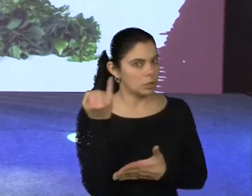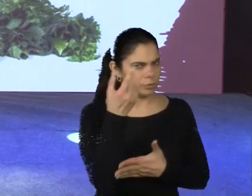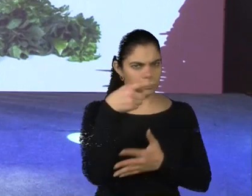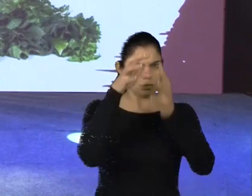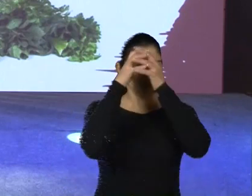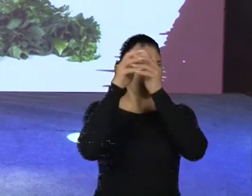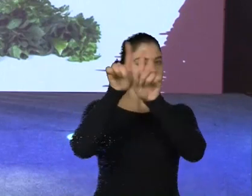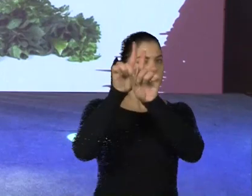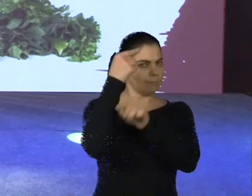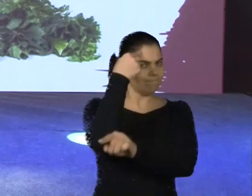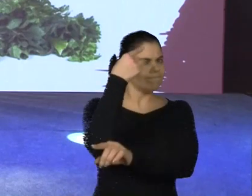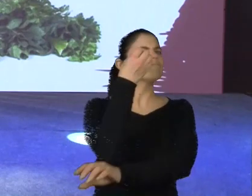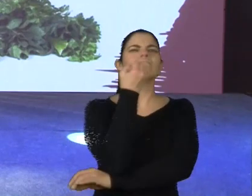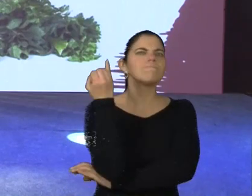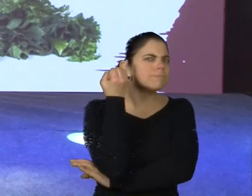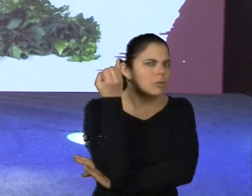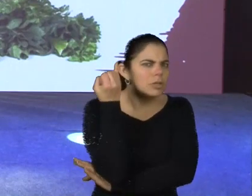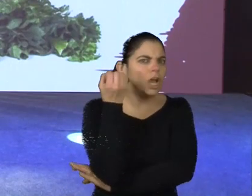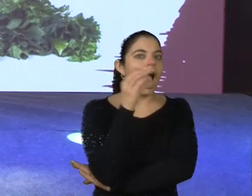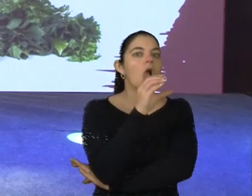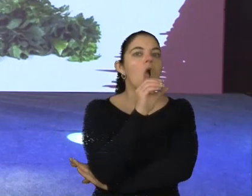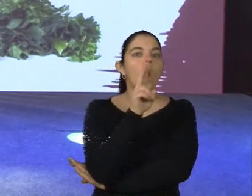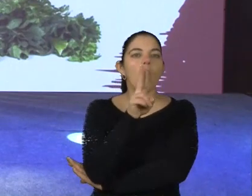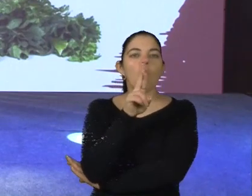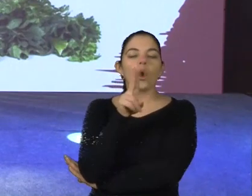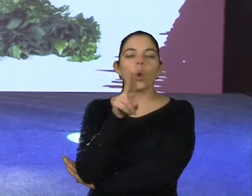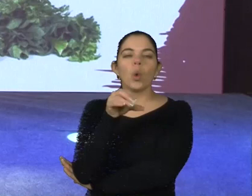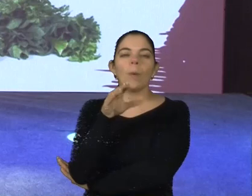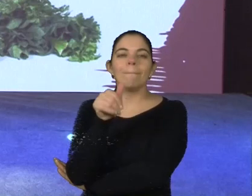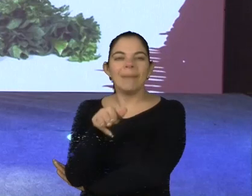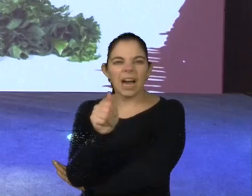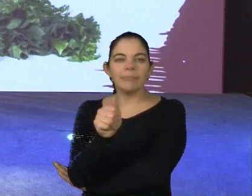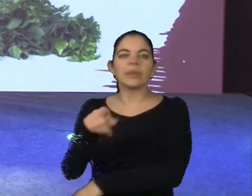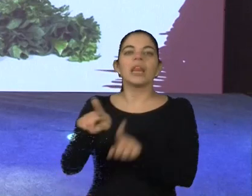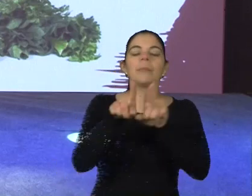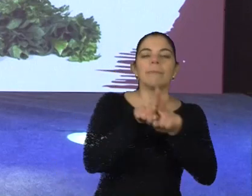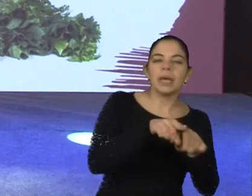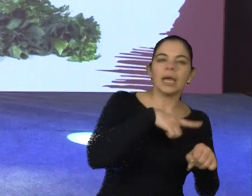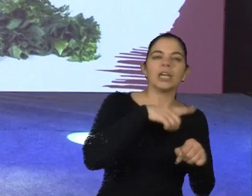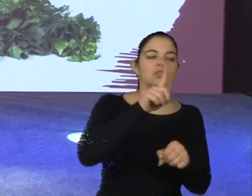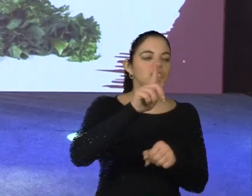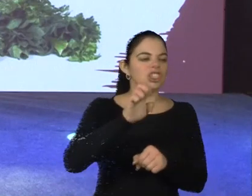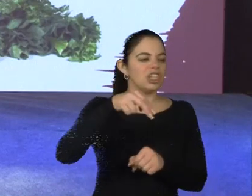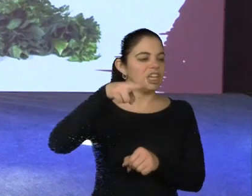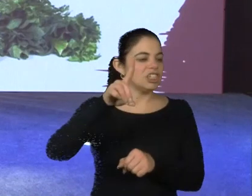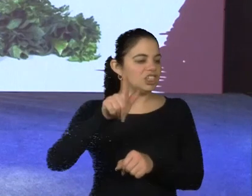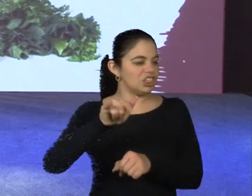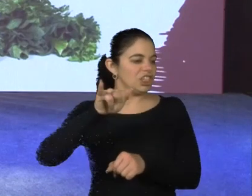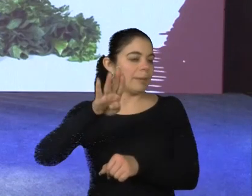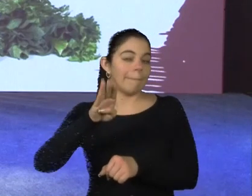aqui, e a gente pode trazer um outro rizoma, que é o gengibre, que também ajudam muito na nossa saúde. E